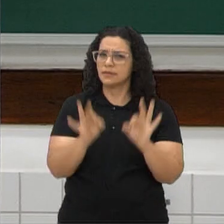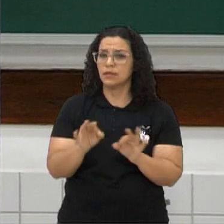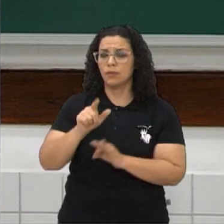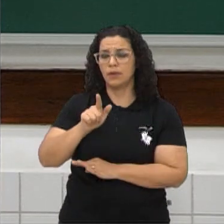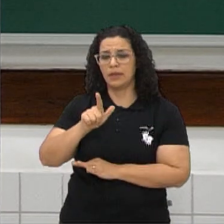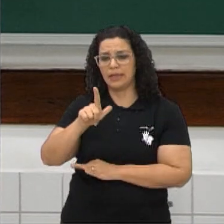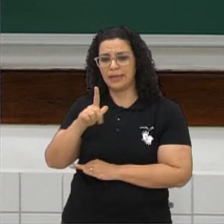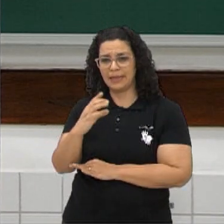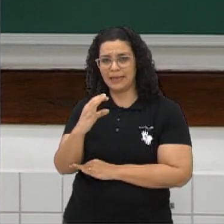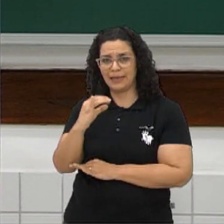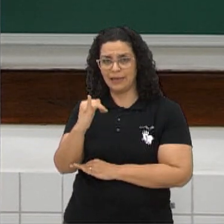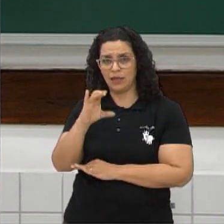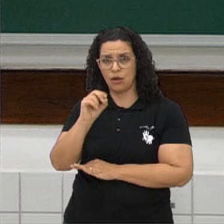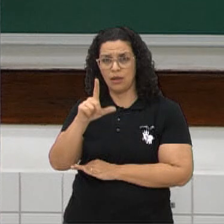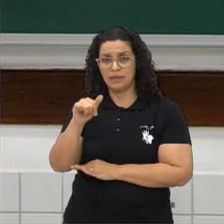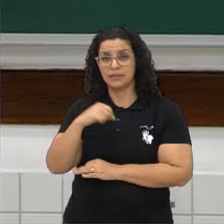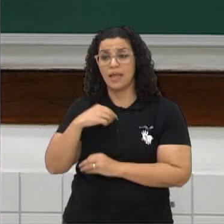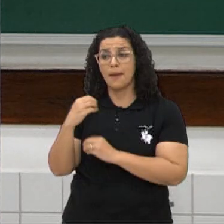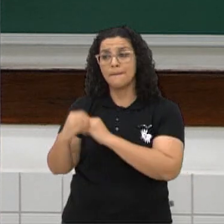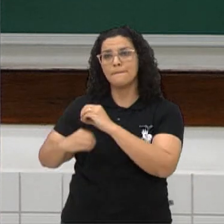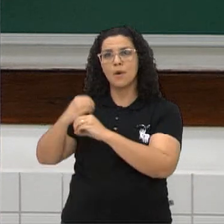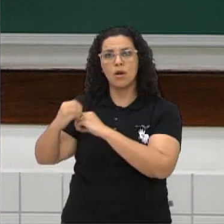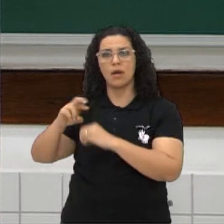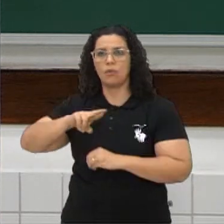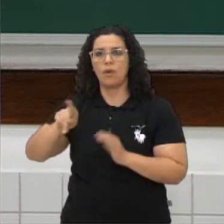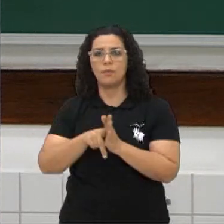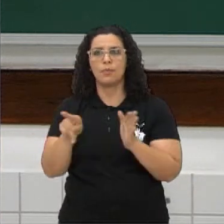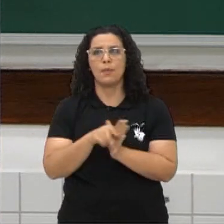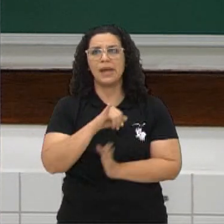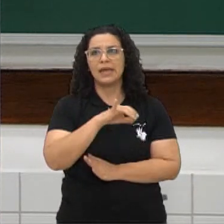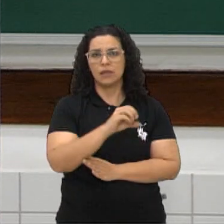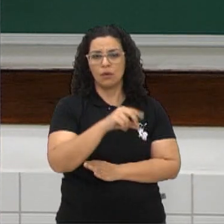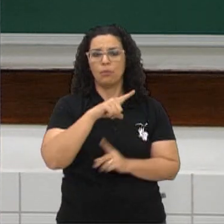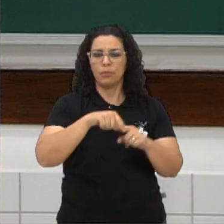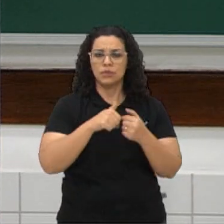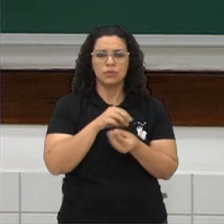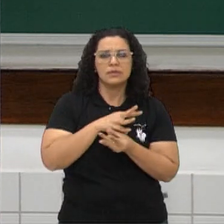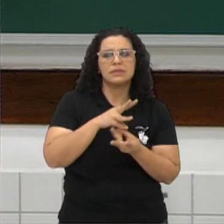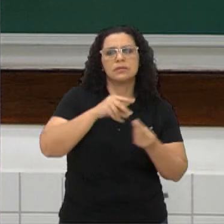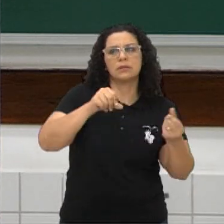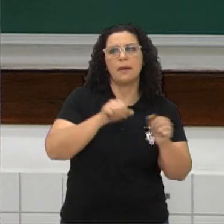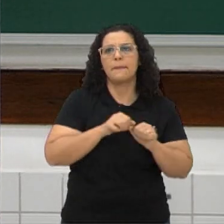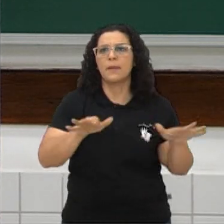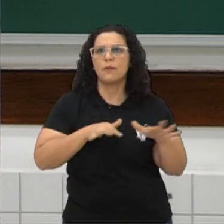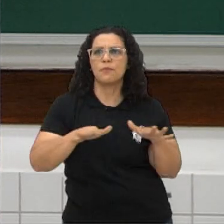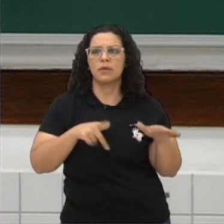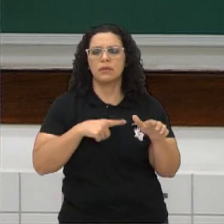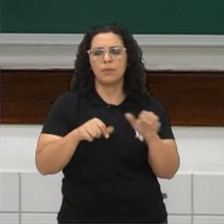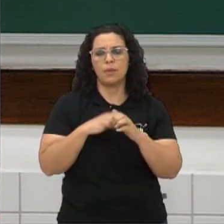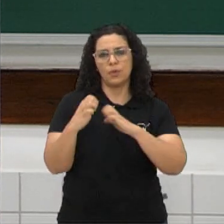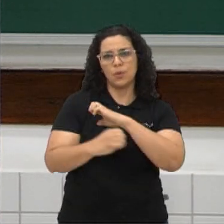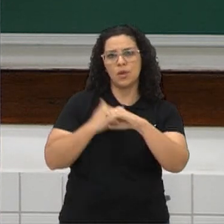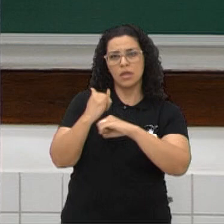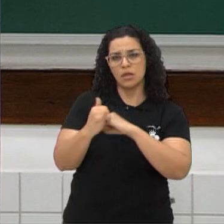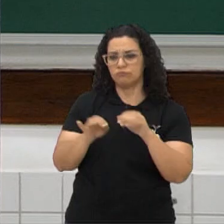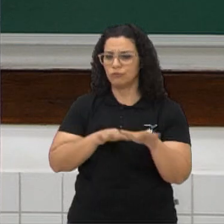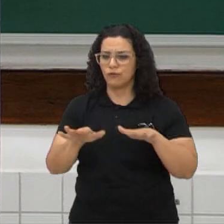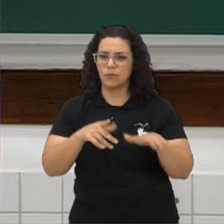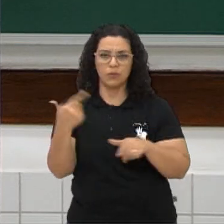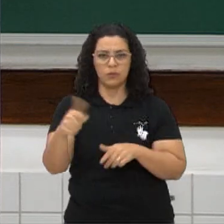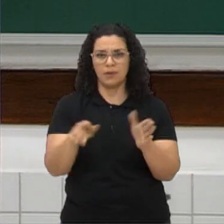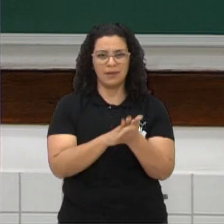glicólise é uma molécula, não é um composto iônico, então ela não vai se dissociar com liberdade de íons ali, não pode